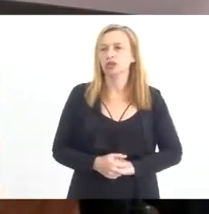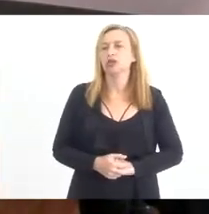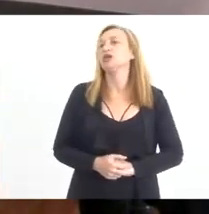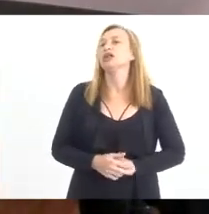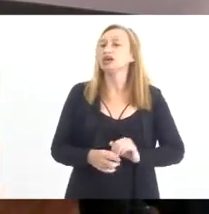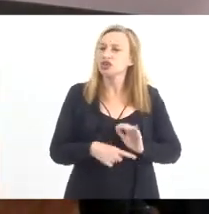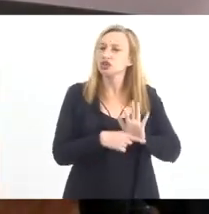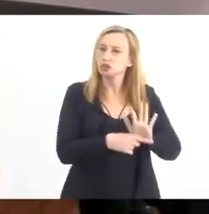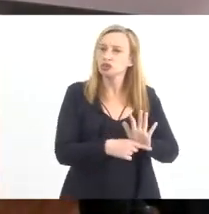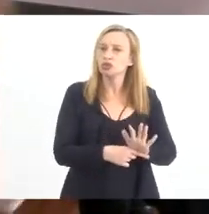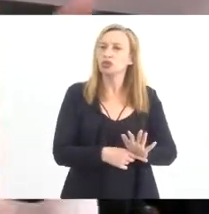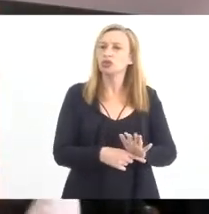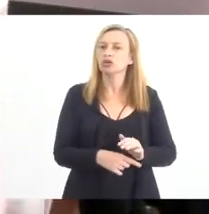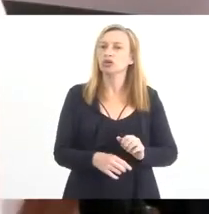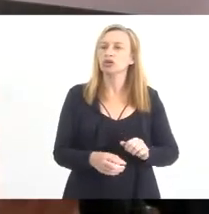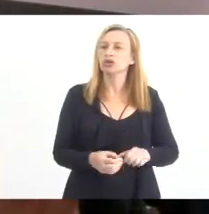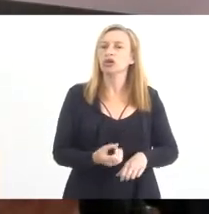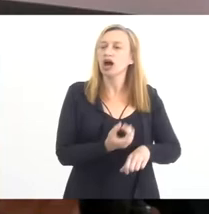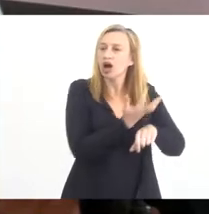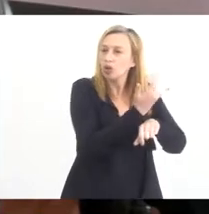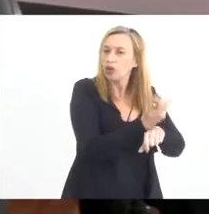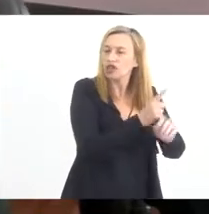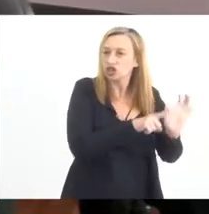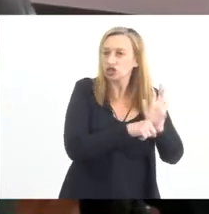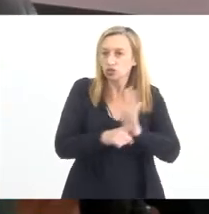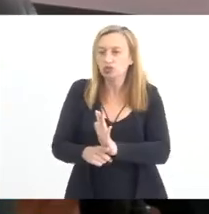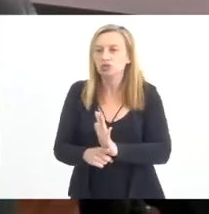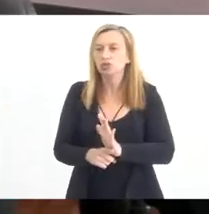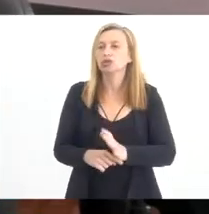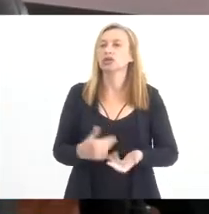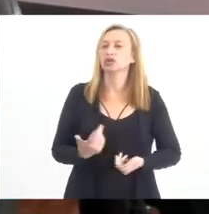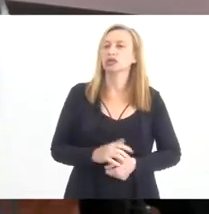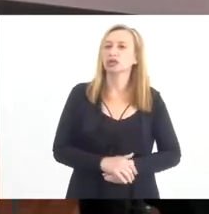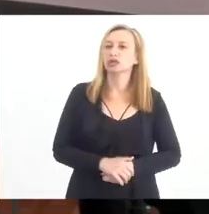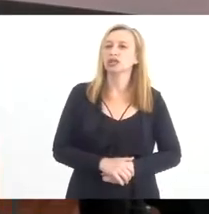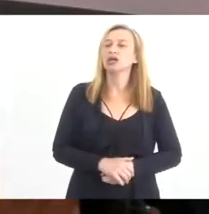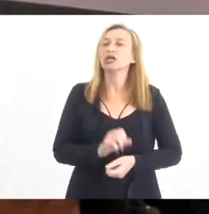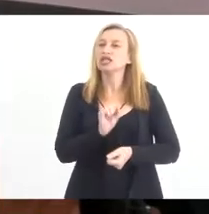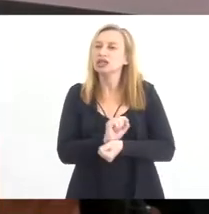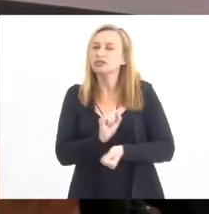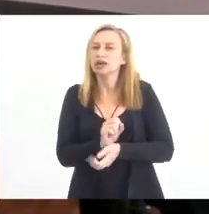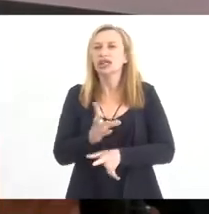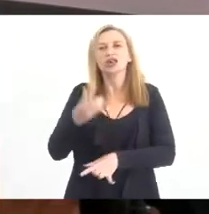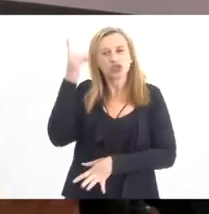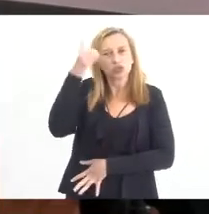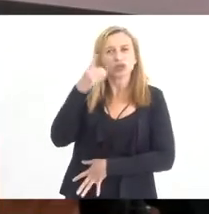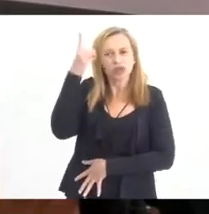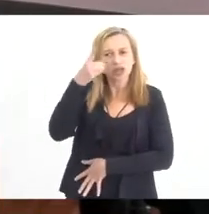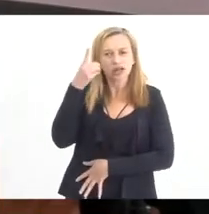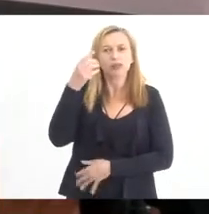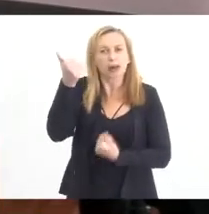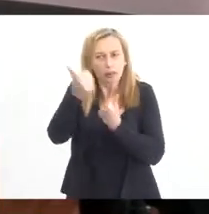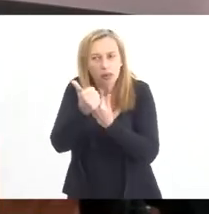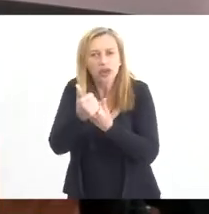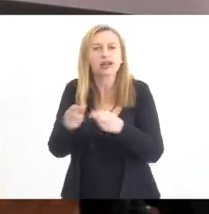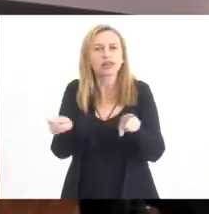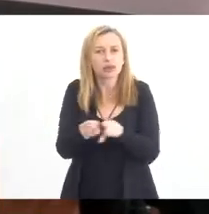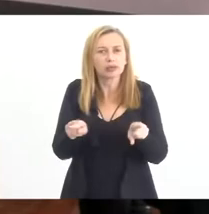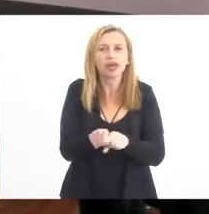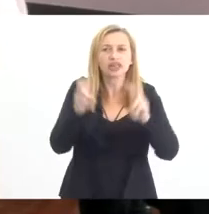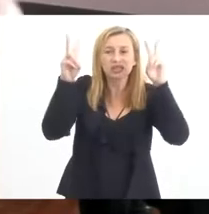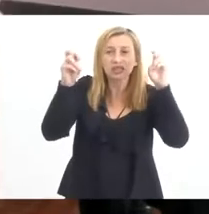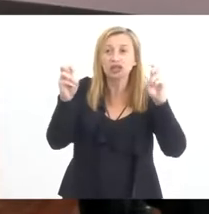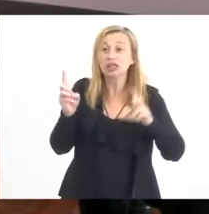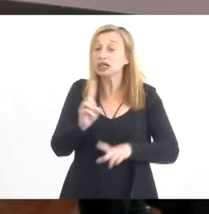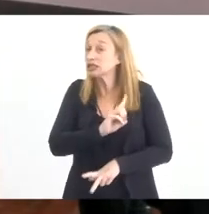mão. E espera contar com os deputados para apoiar essa causa. O